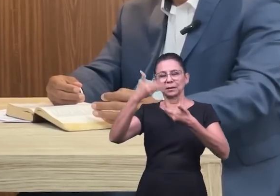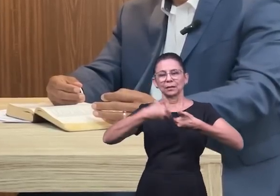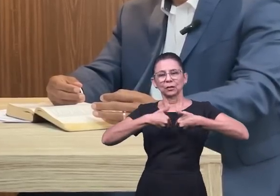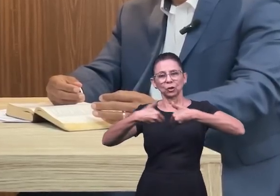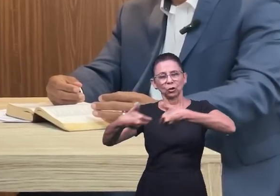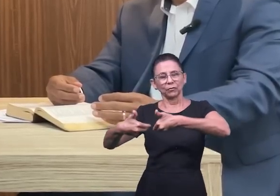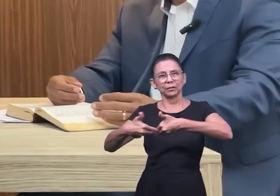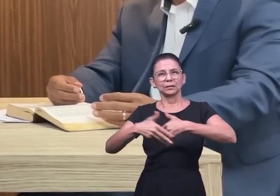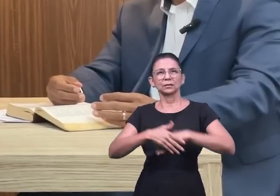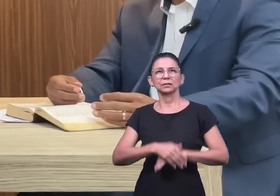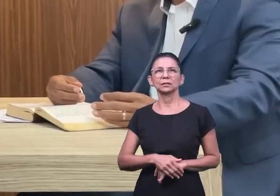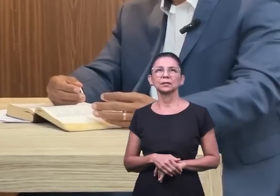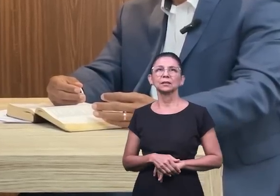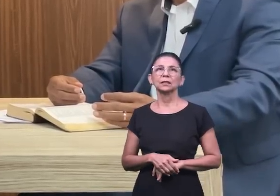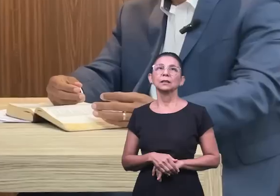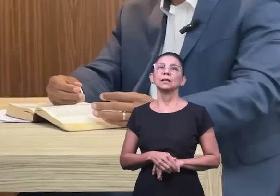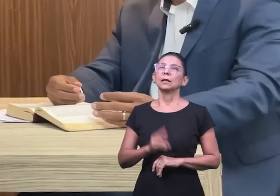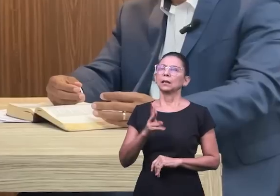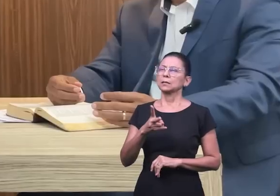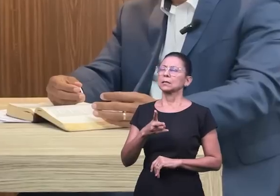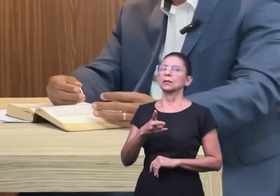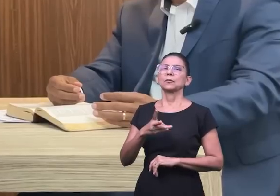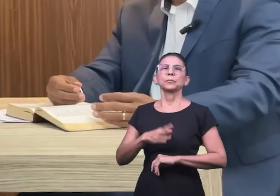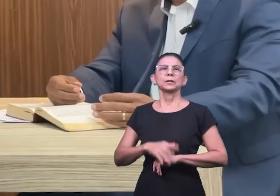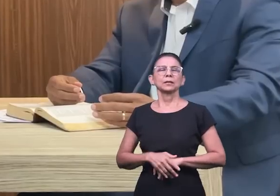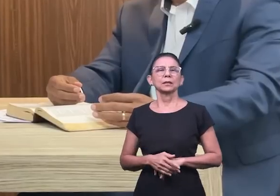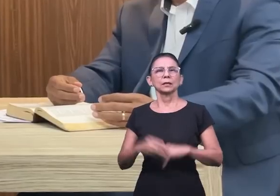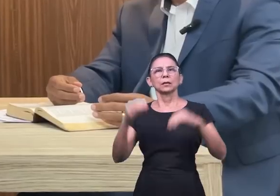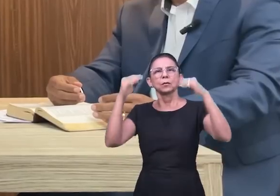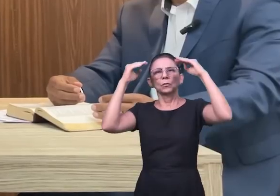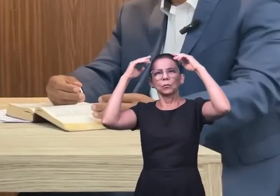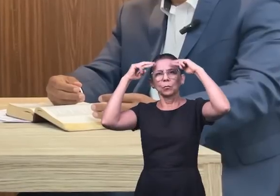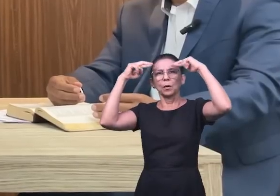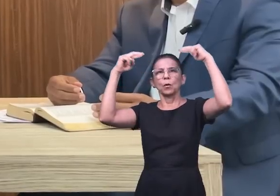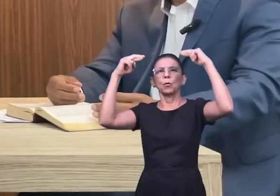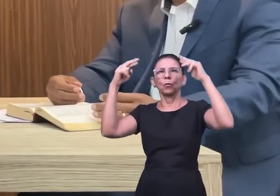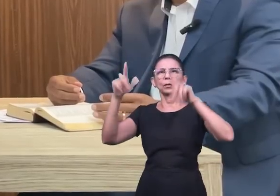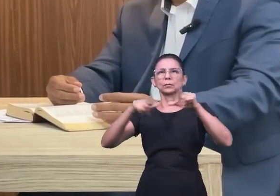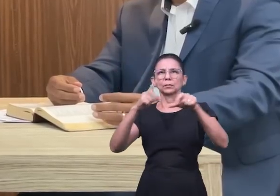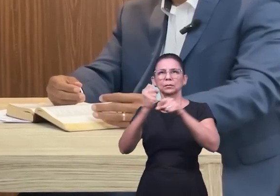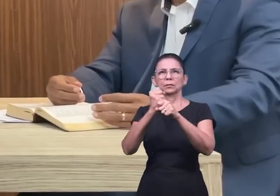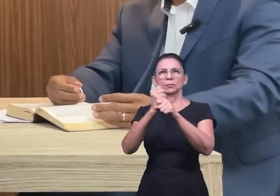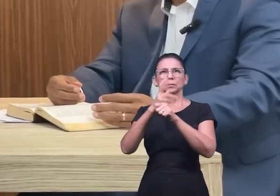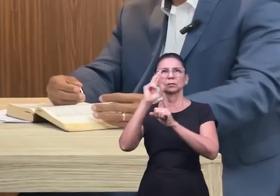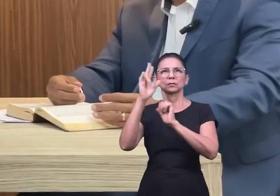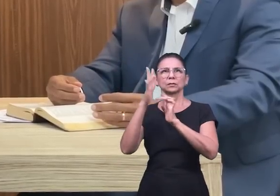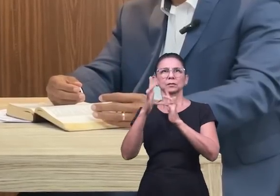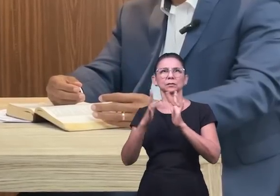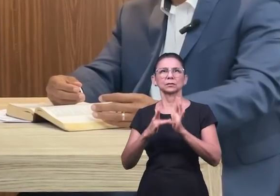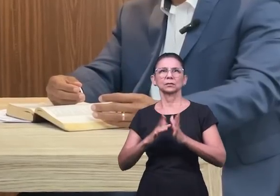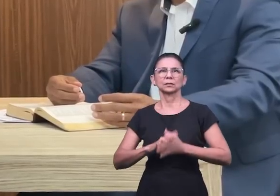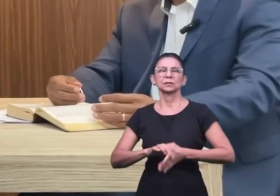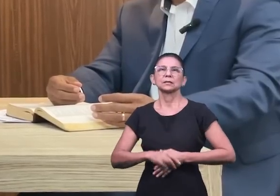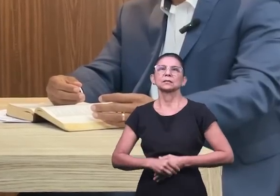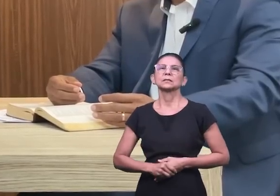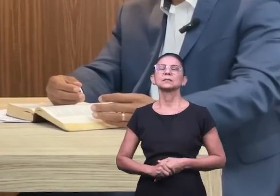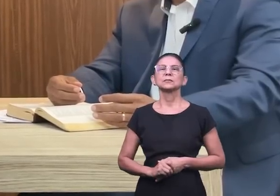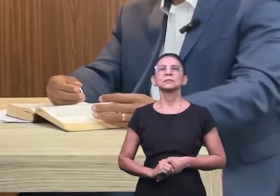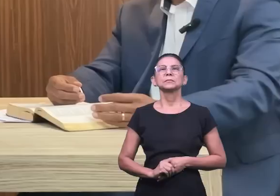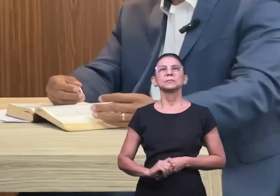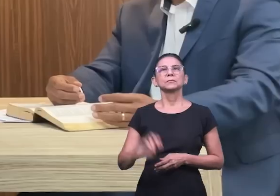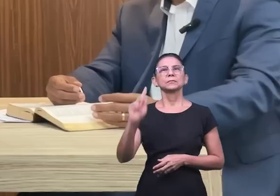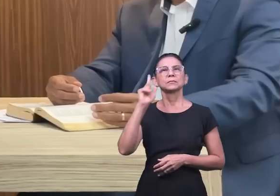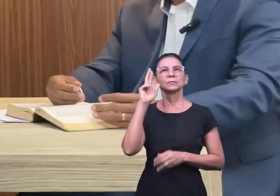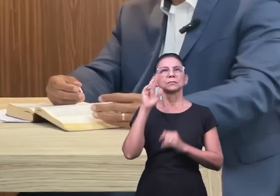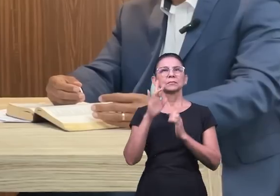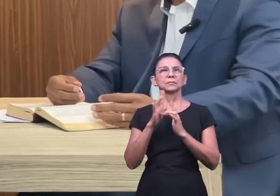tê-lo aqui de novo. Que venha novamente, traga a sua esposa Verônica e a sua filha. Amém.